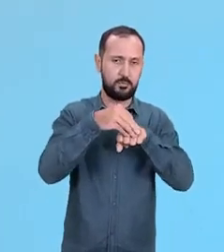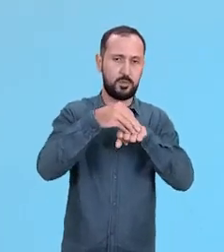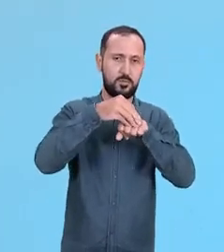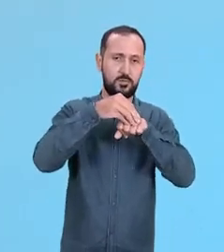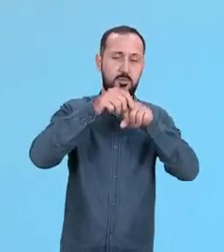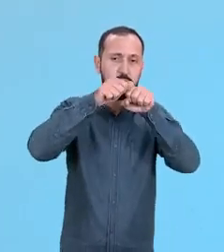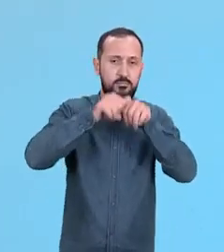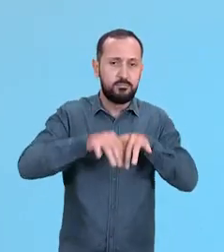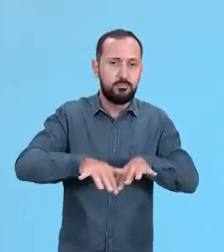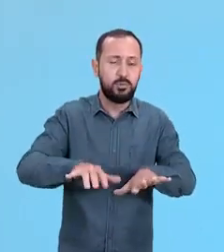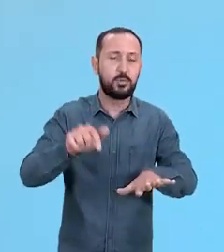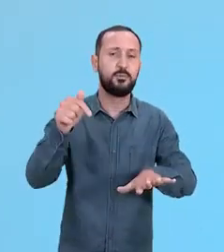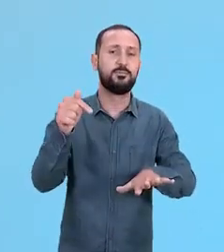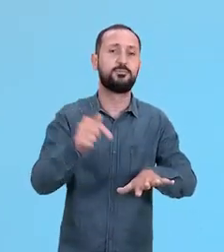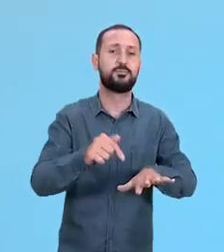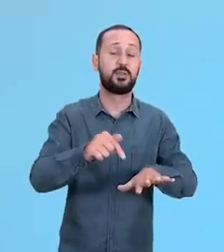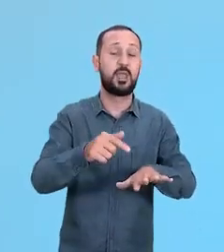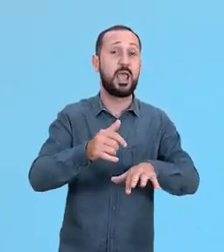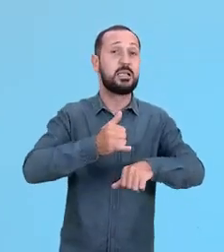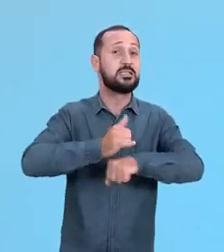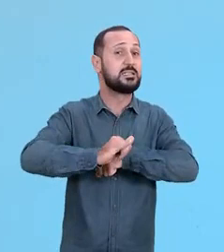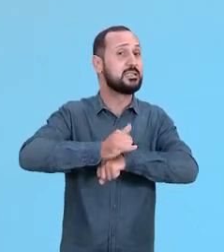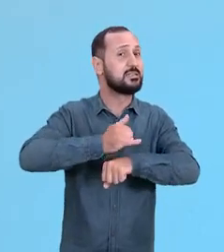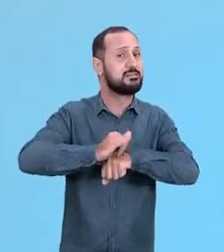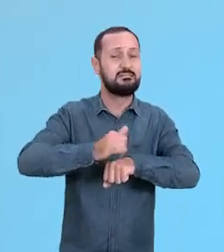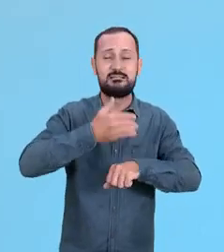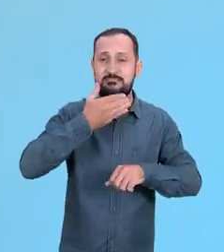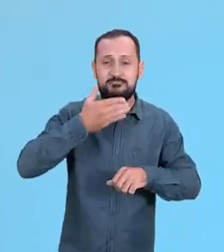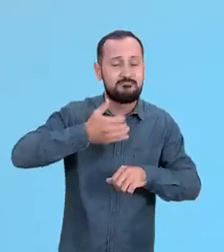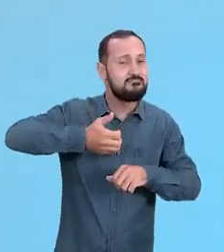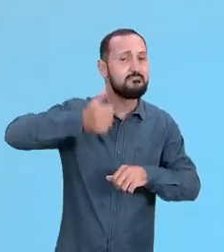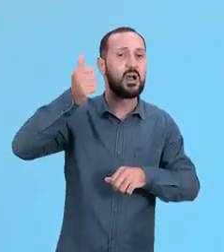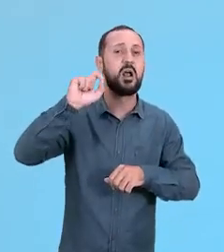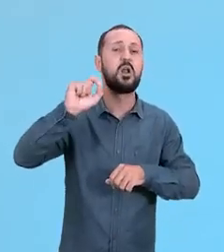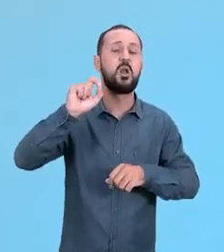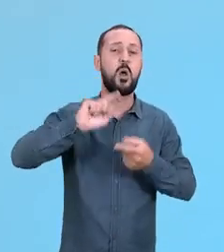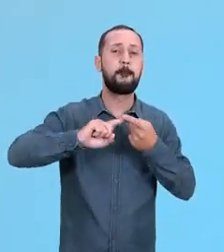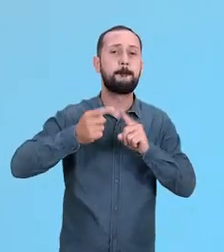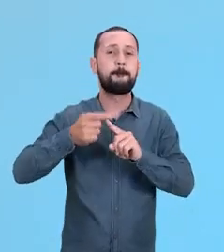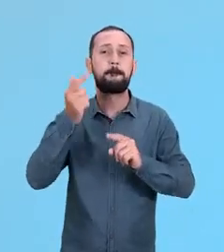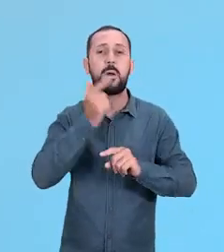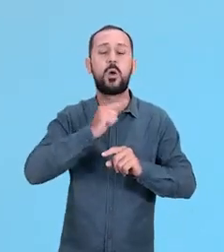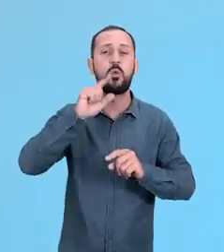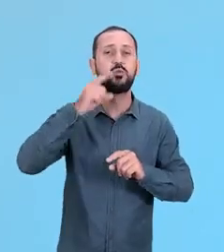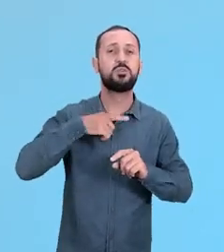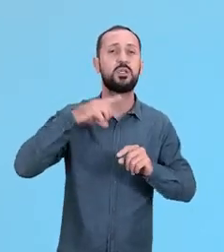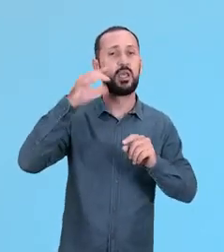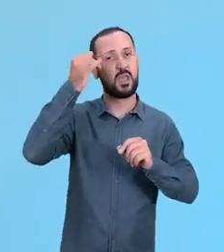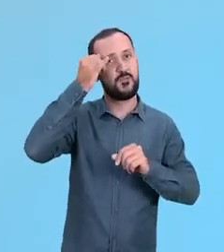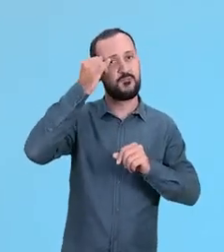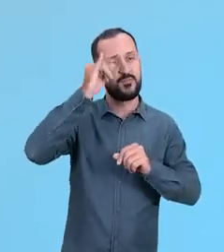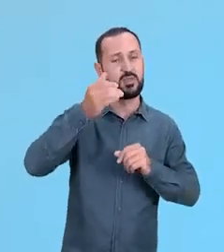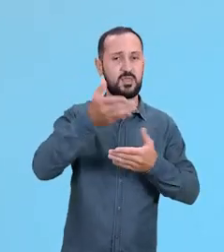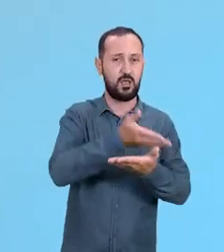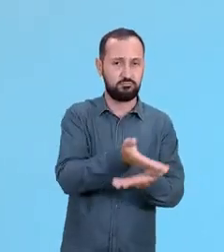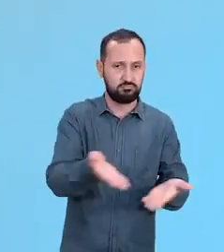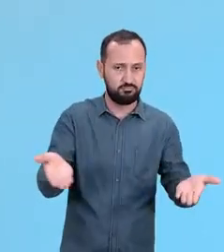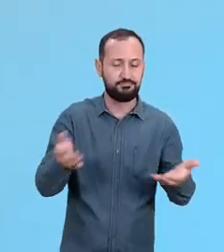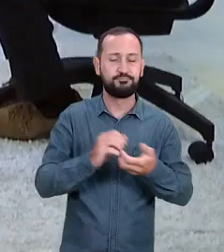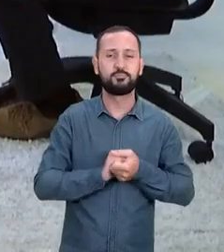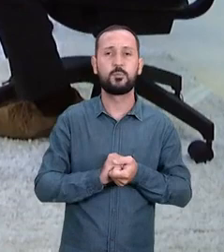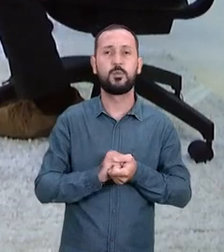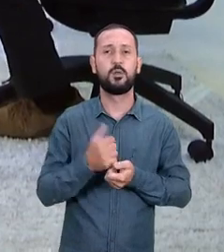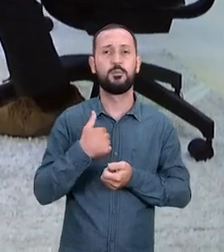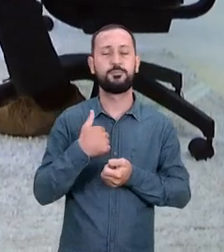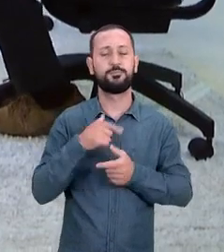dúvida nenhuma, a principal estratégia e ferramenta para combater essas epidemias.